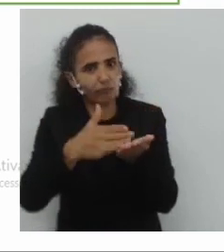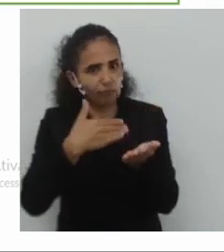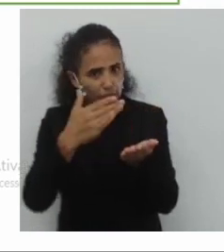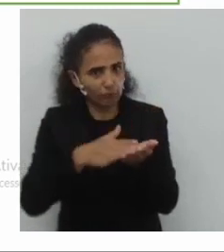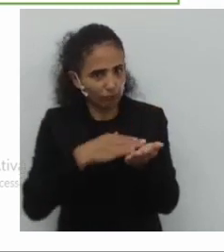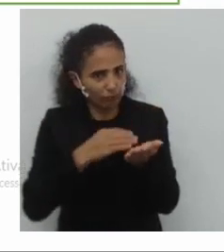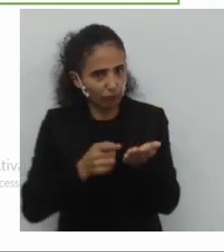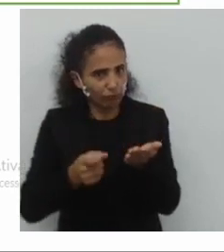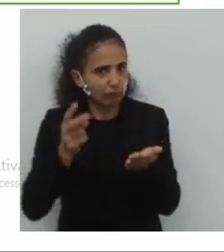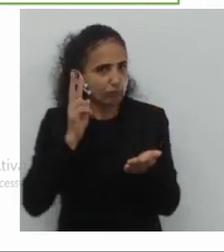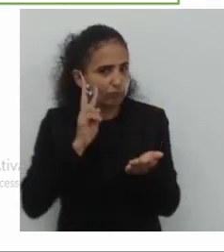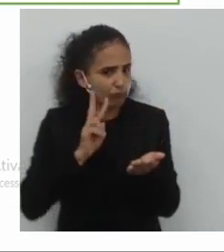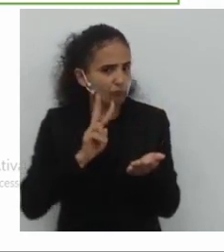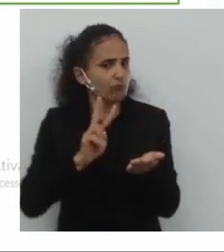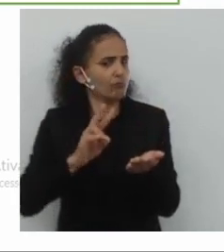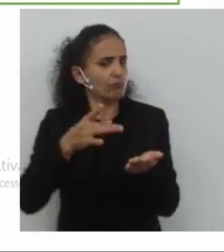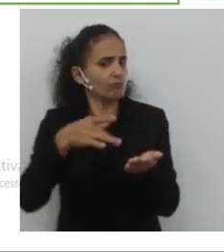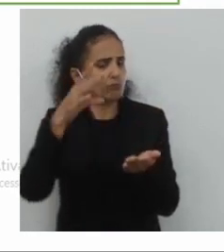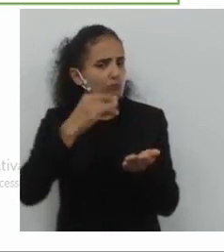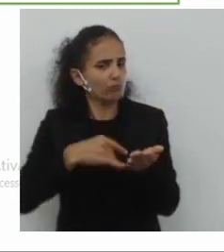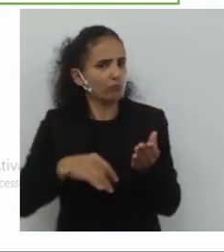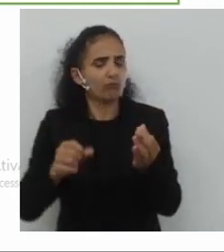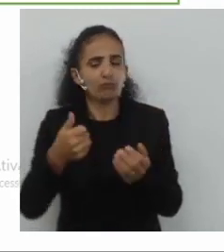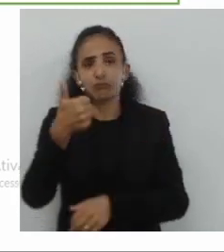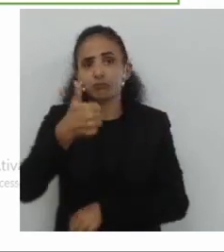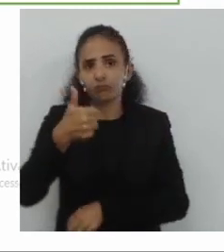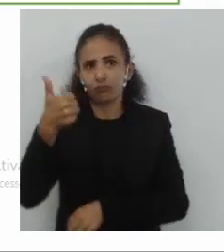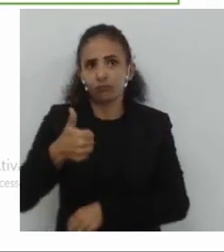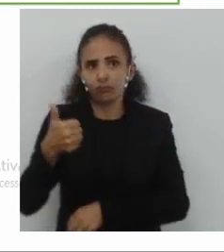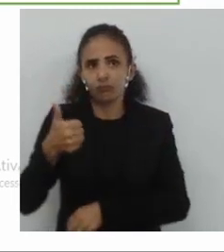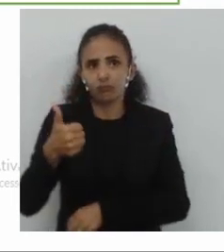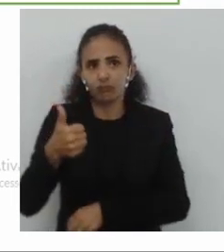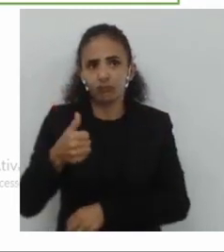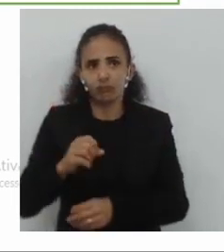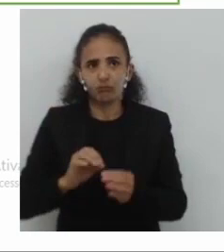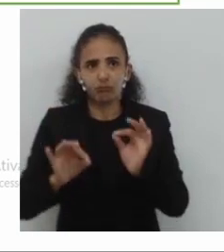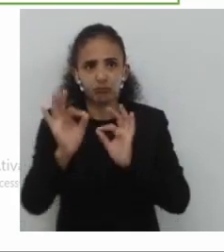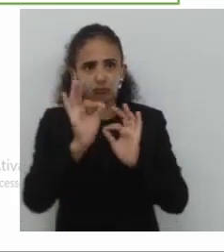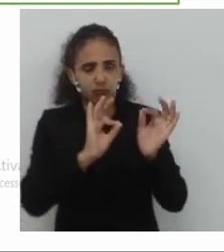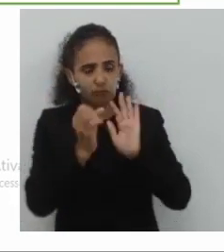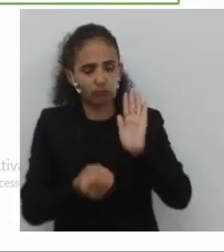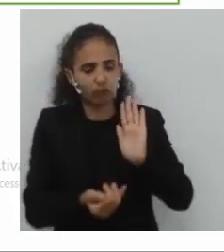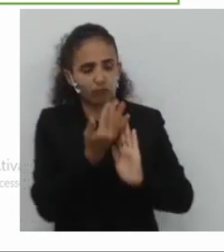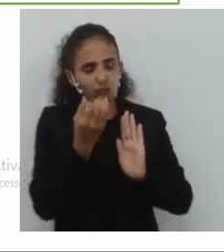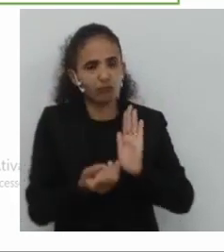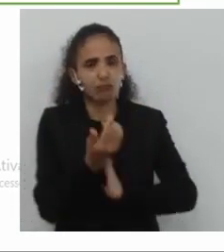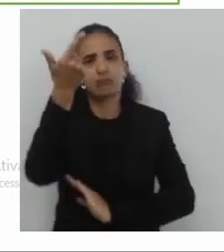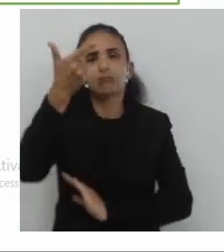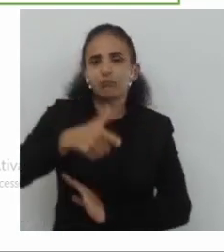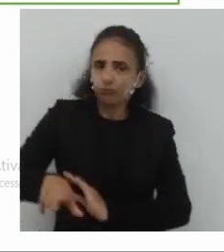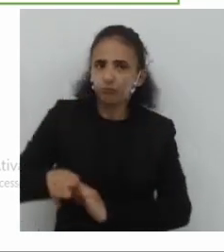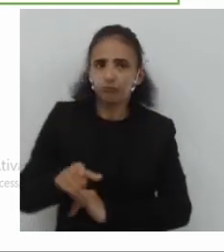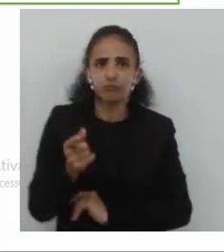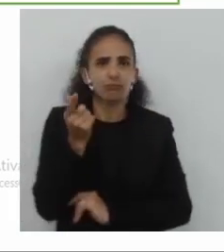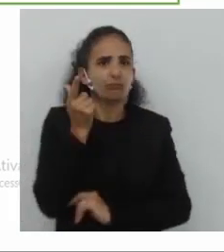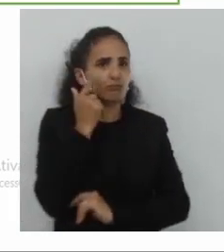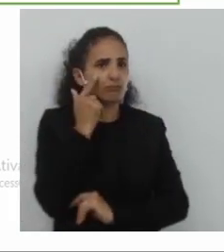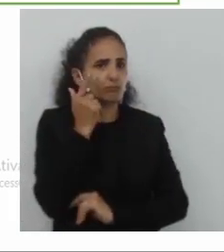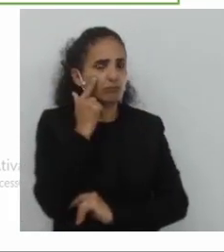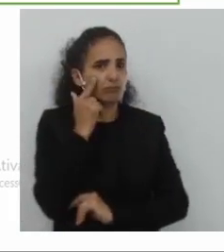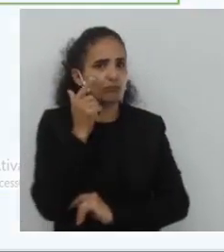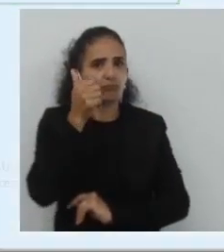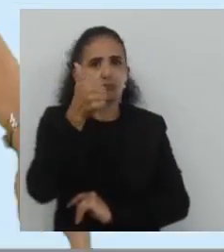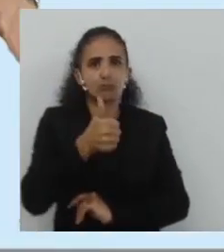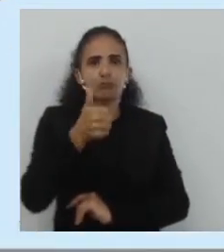as nossas observações e comentários. E 11, reconstruir o nosso texto. Prestem bem